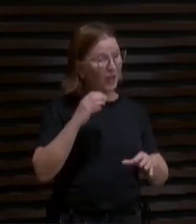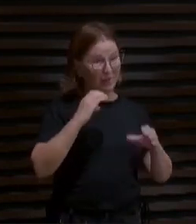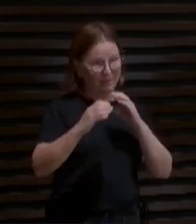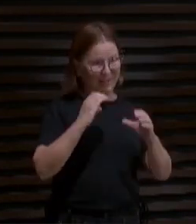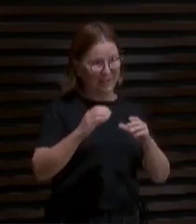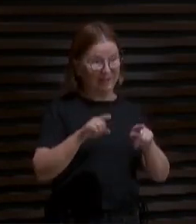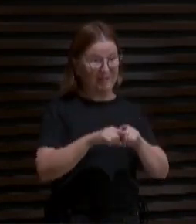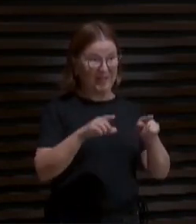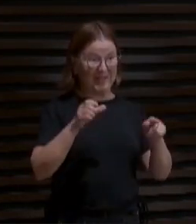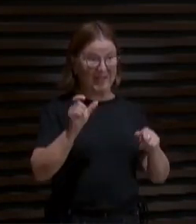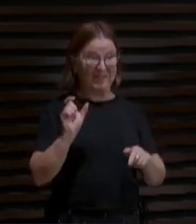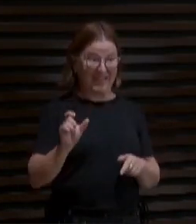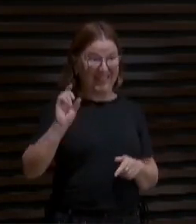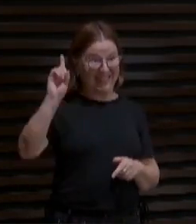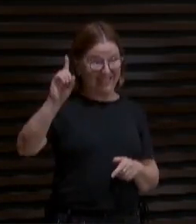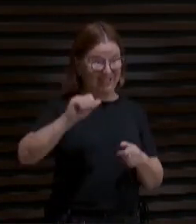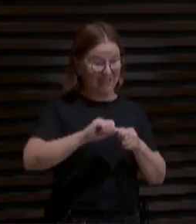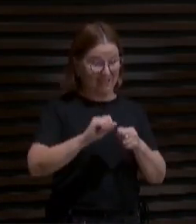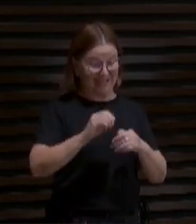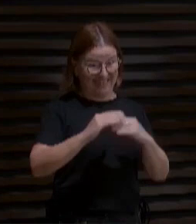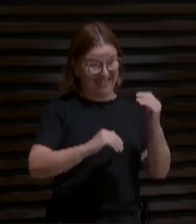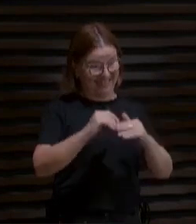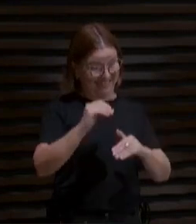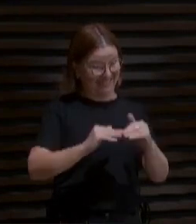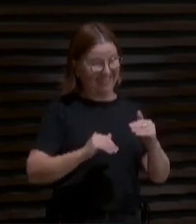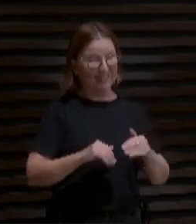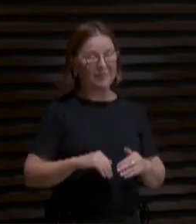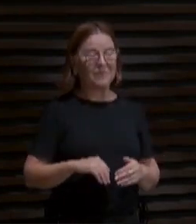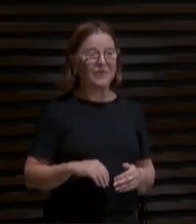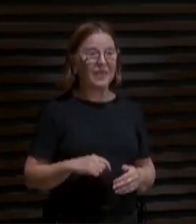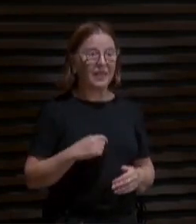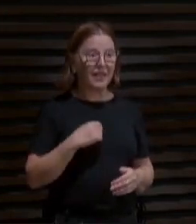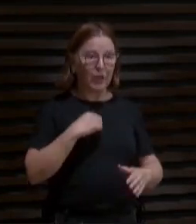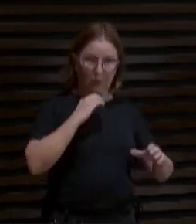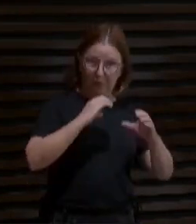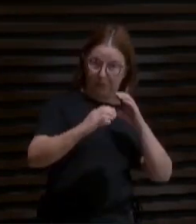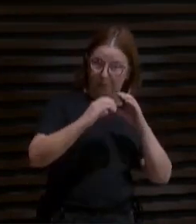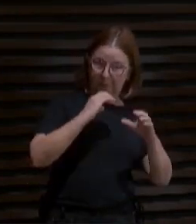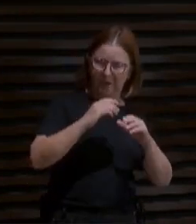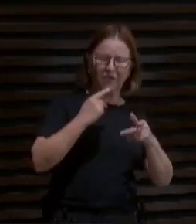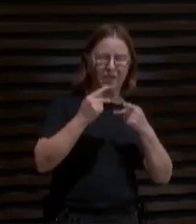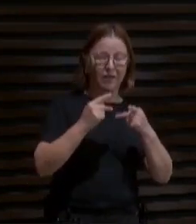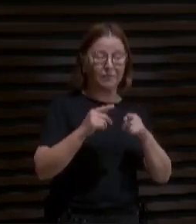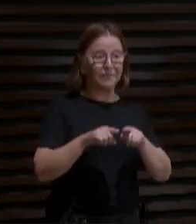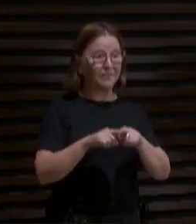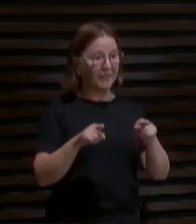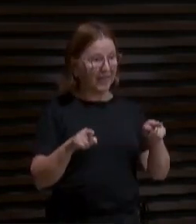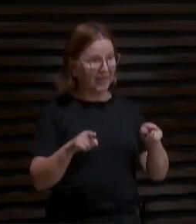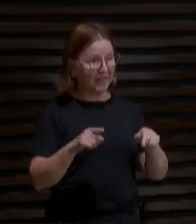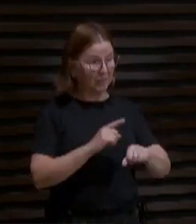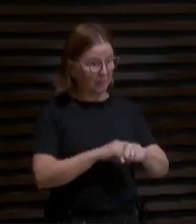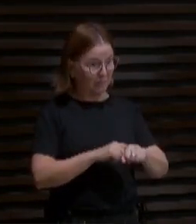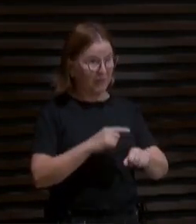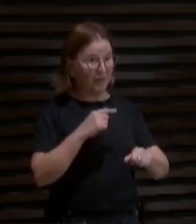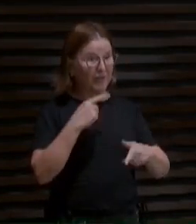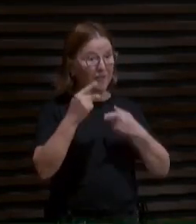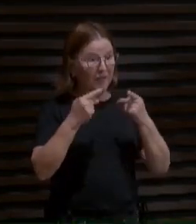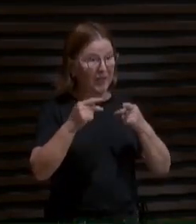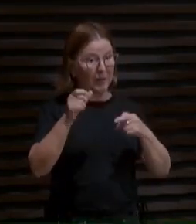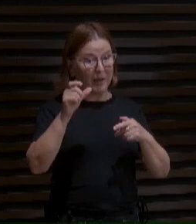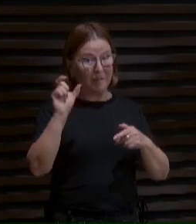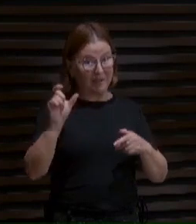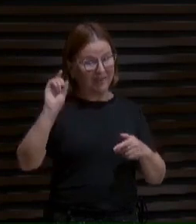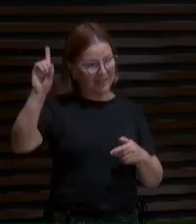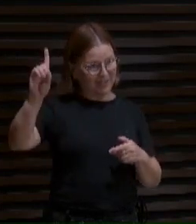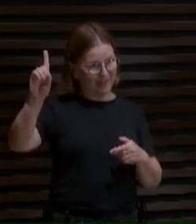Deus age. É diferente. Eu comunico, eu falo, mas quando eu falo a palavra de Deus, ela tem o